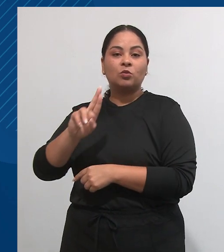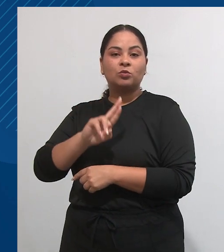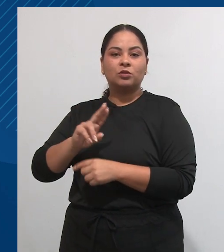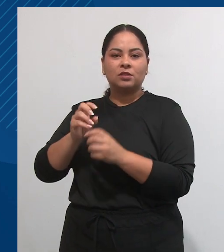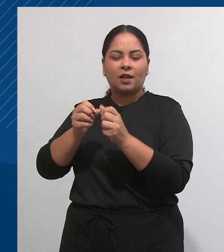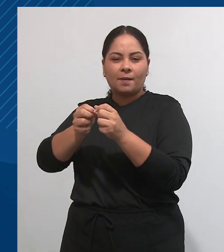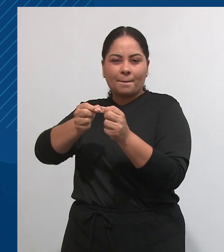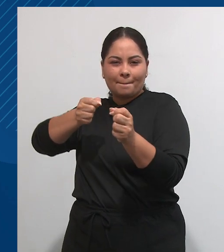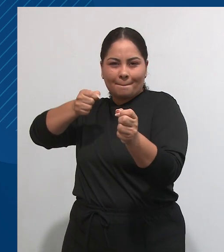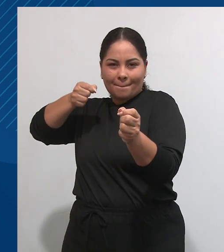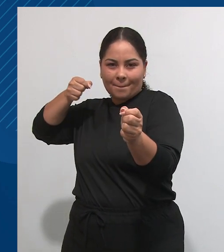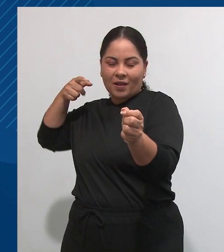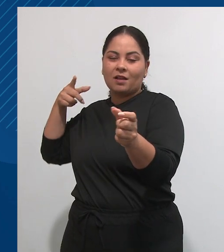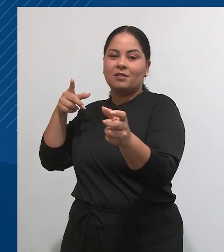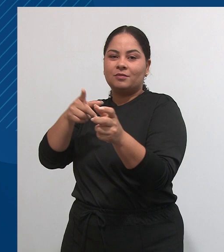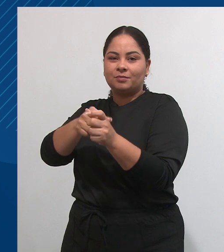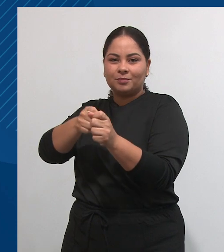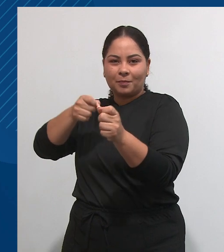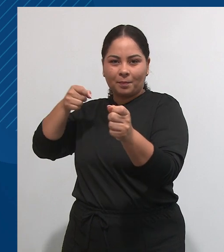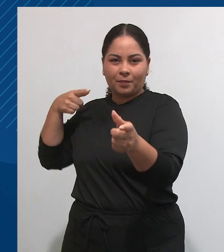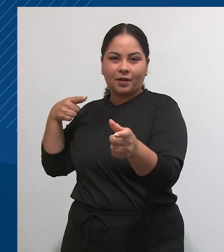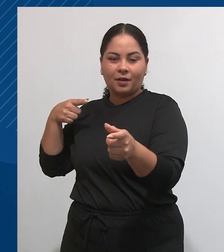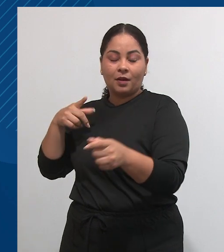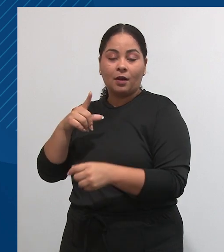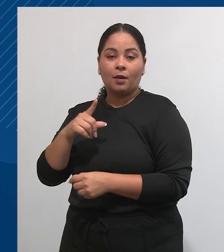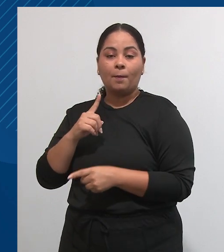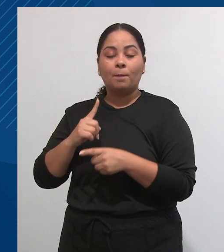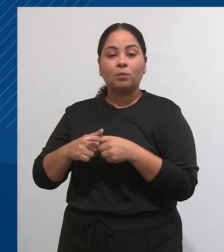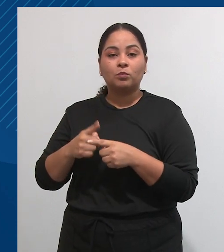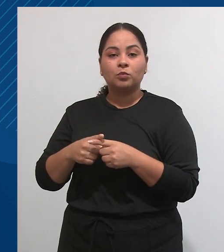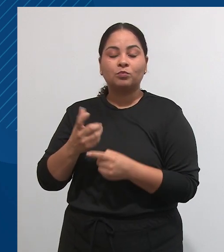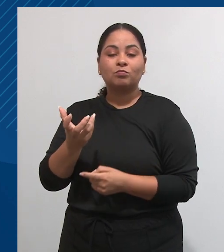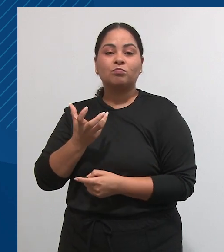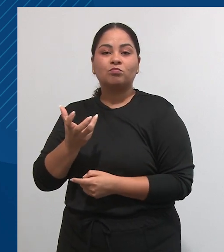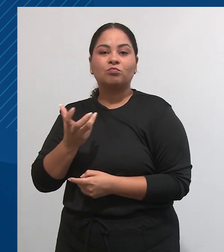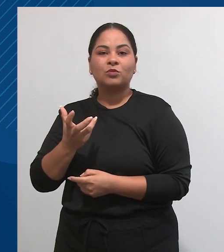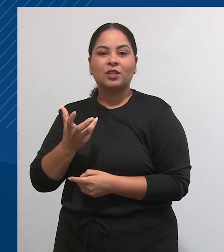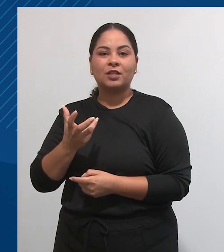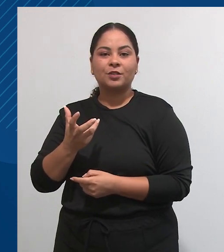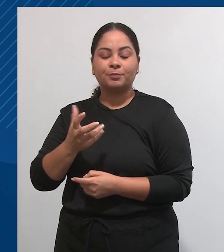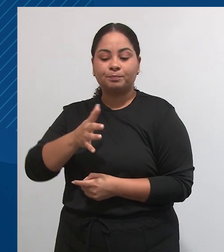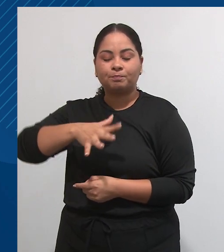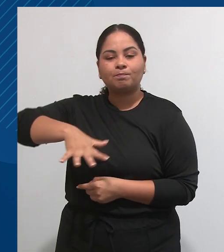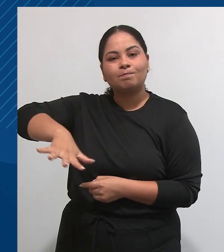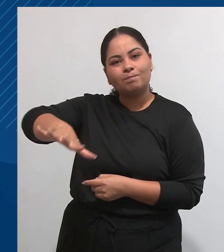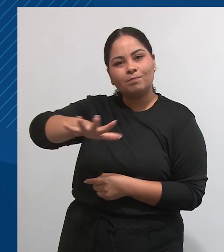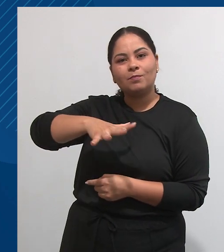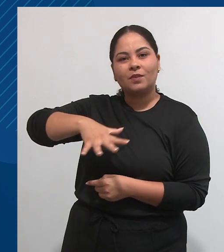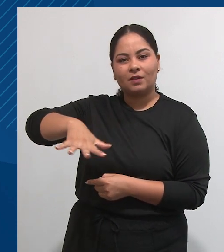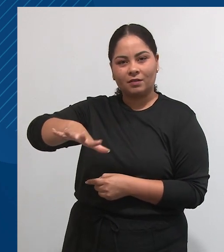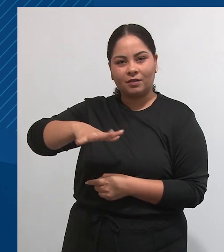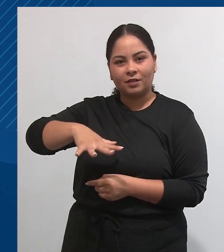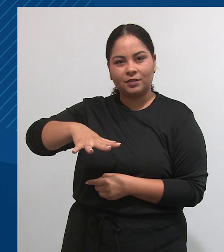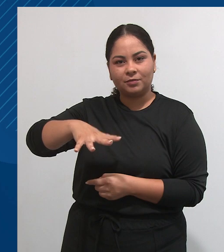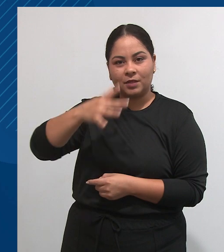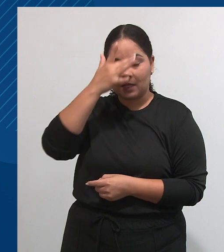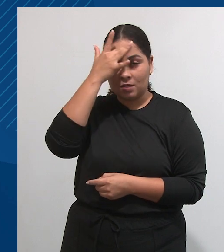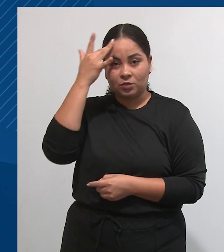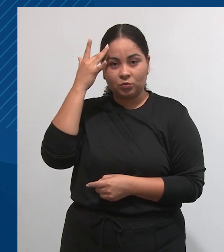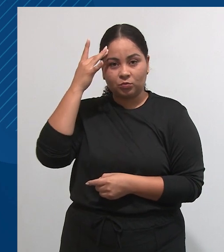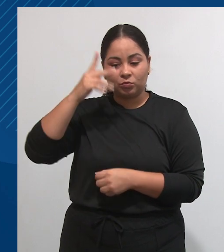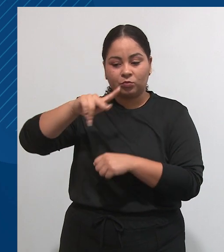o domínio territorial e fluvial, porque nosso nome antes do contato